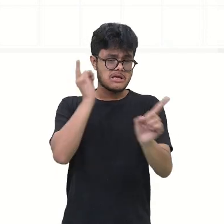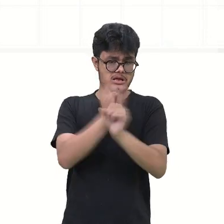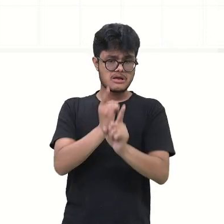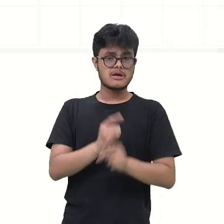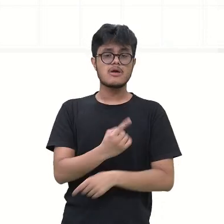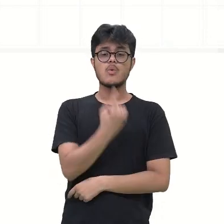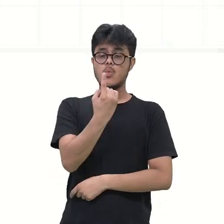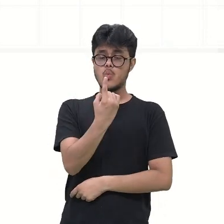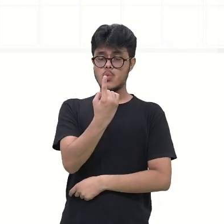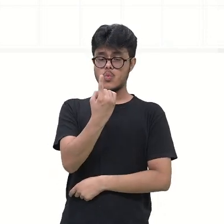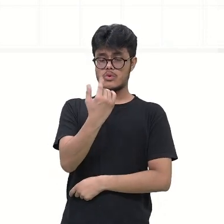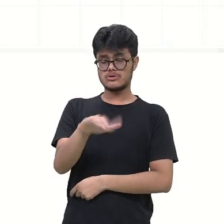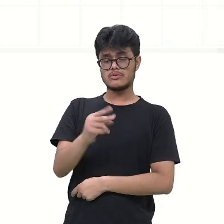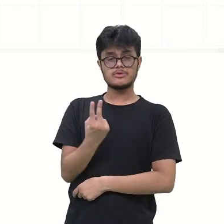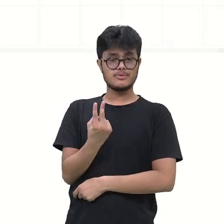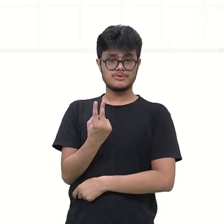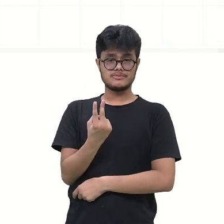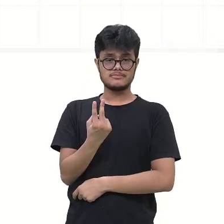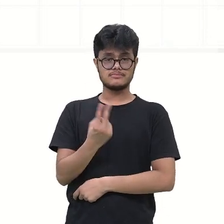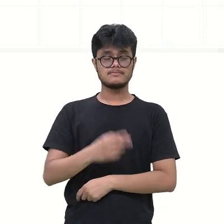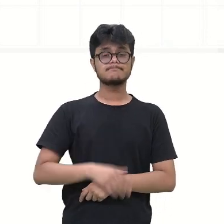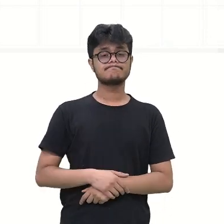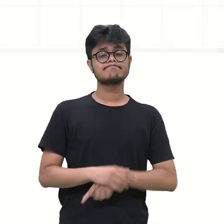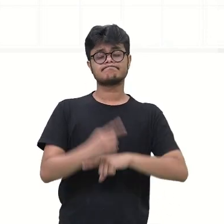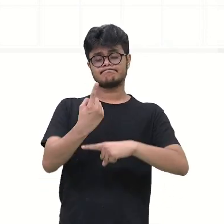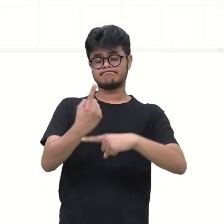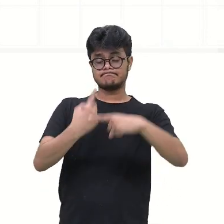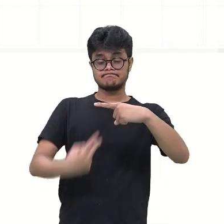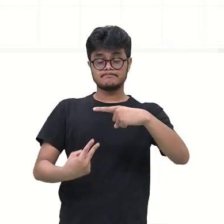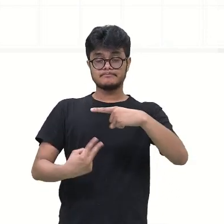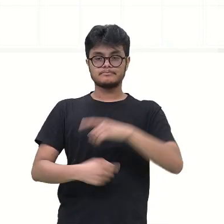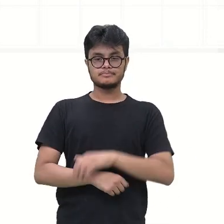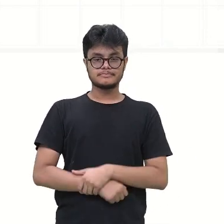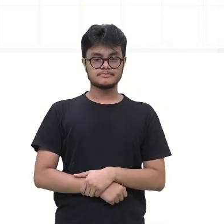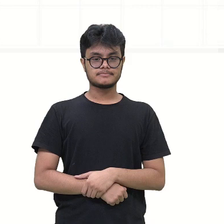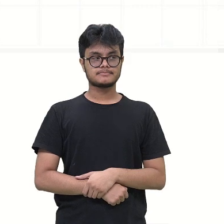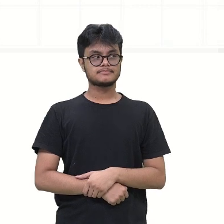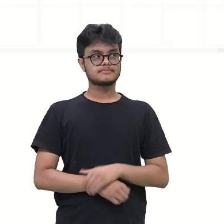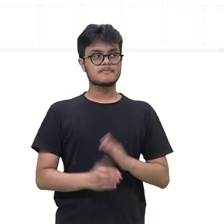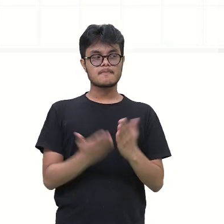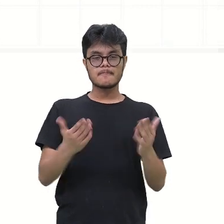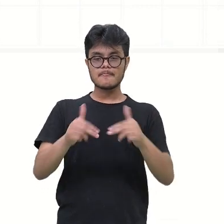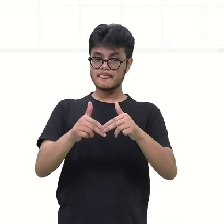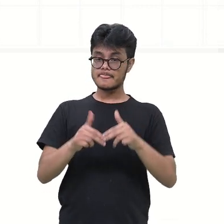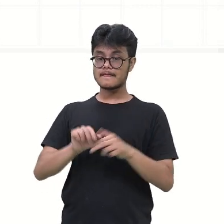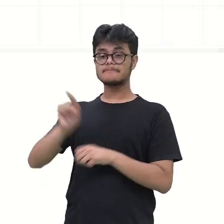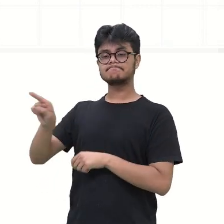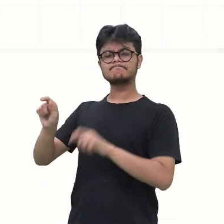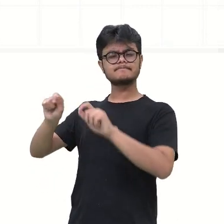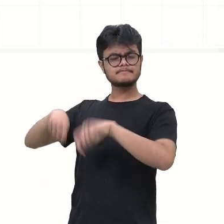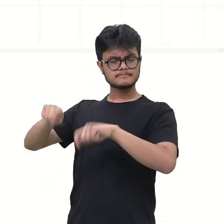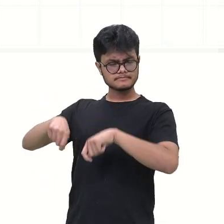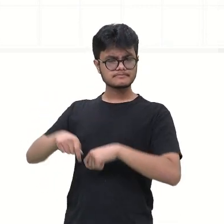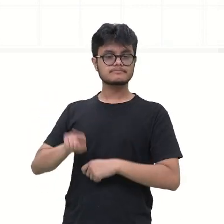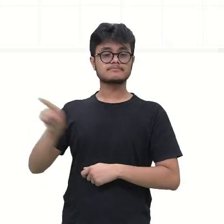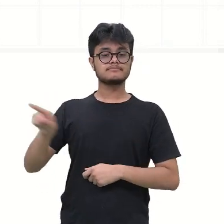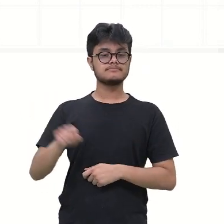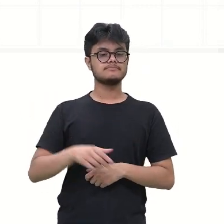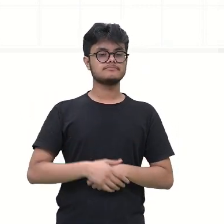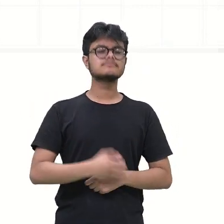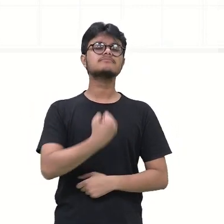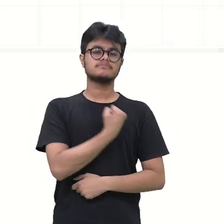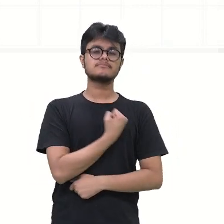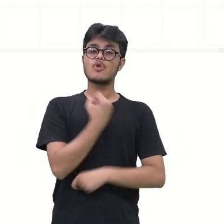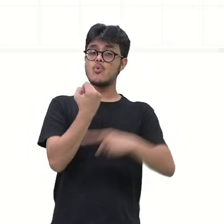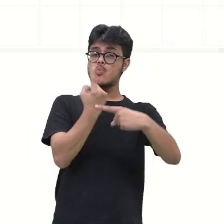é também conhecido como meio, né? 1 sobre 2 ou meio. Então, aqui também é o mesmo valor